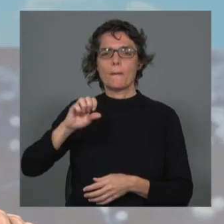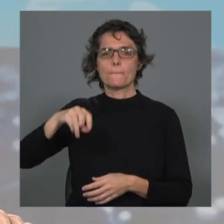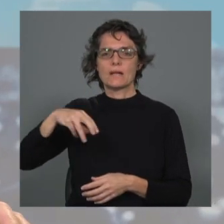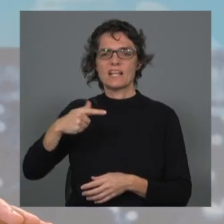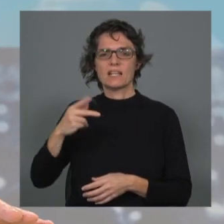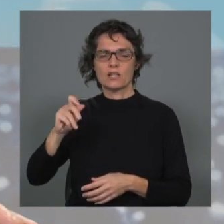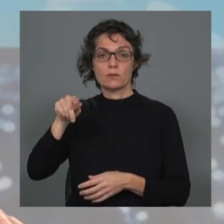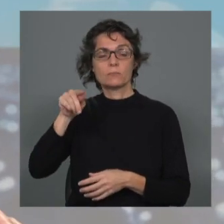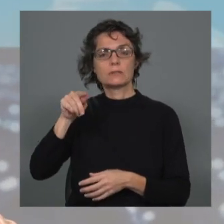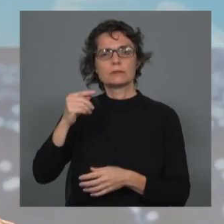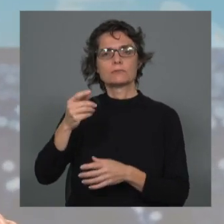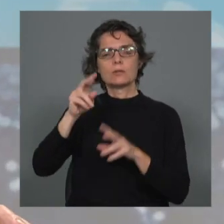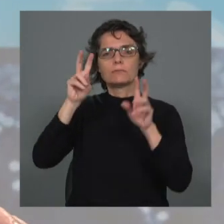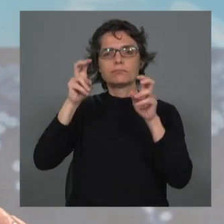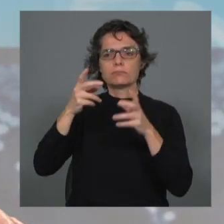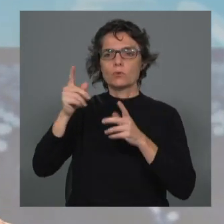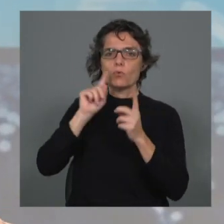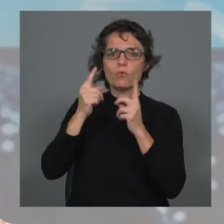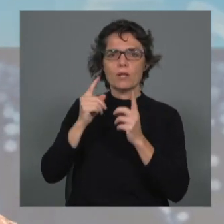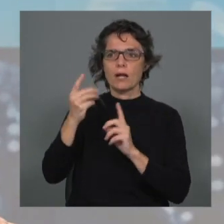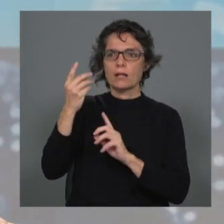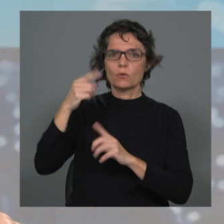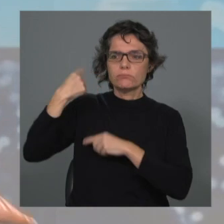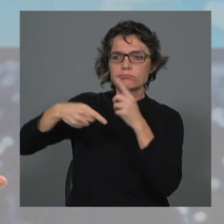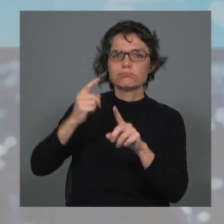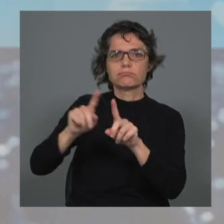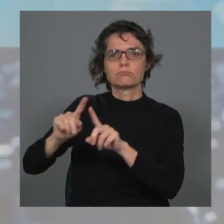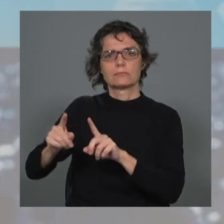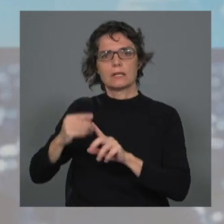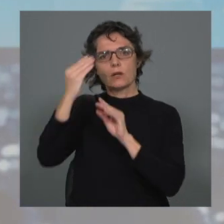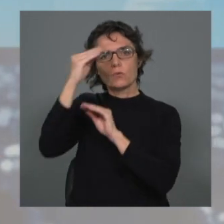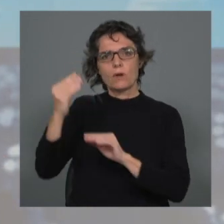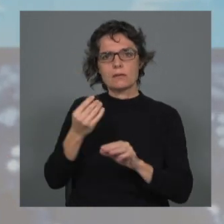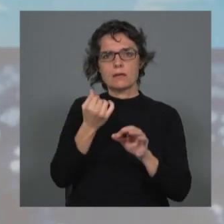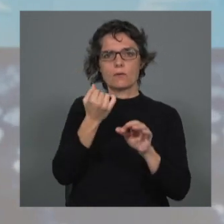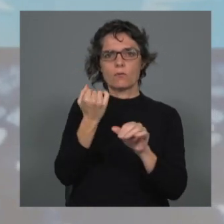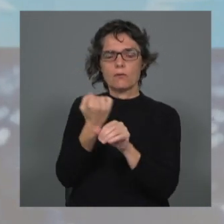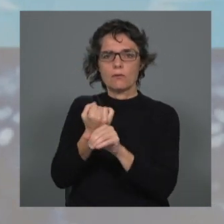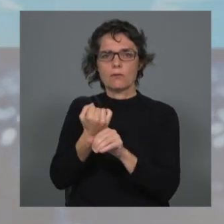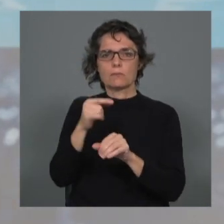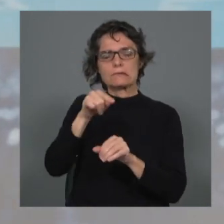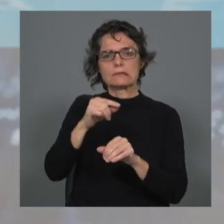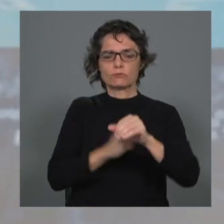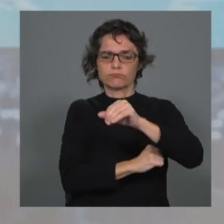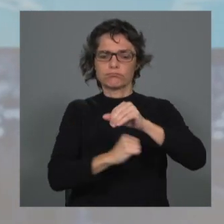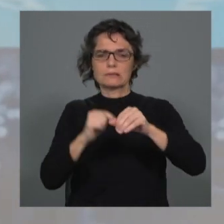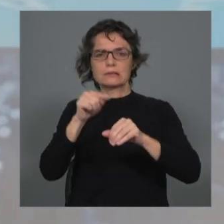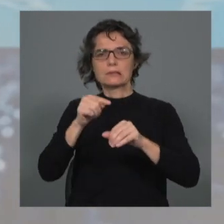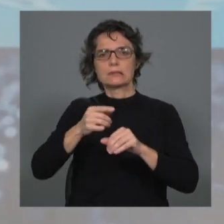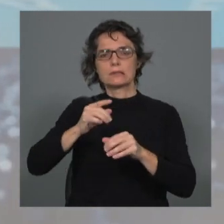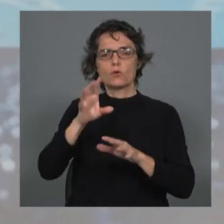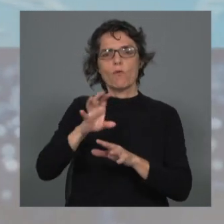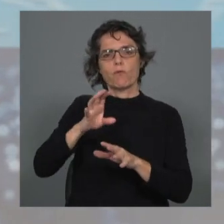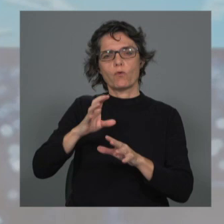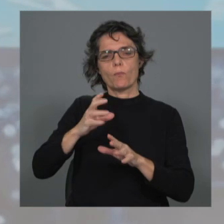por tema Diálogo entre gerações, educação e trabalho, instrumentos para construir uma paz duradoura. Começo